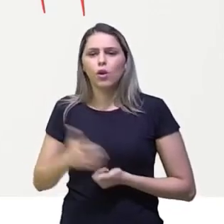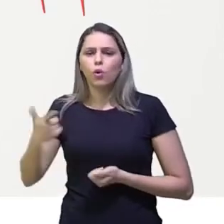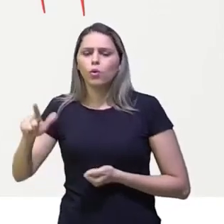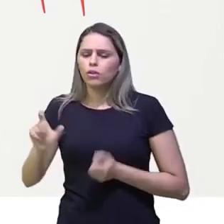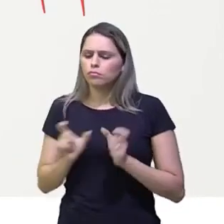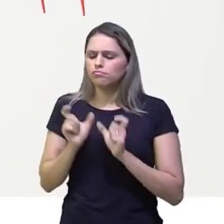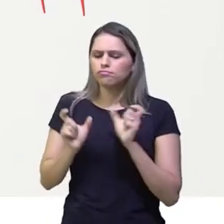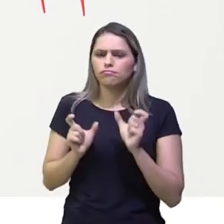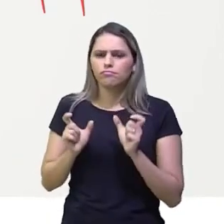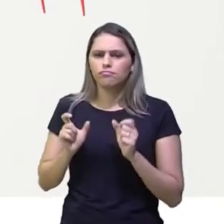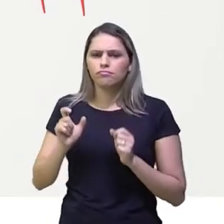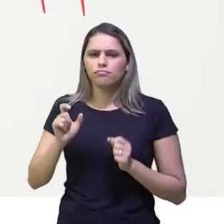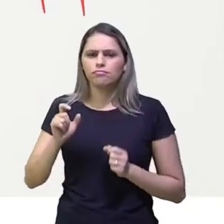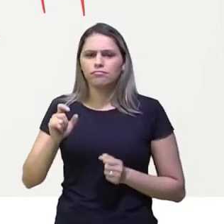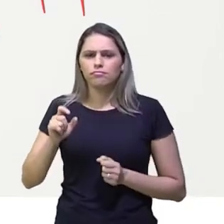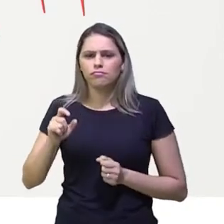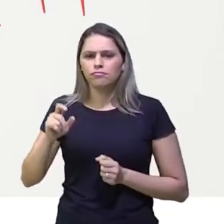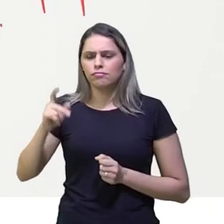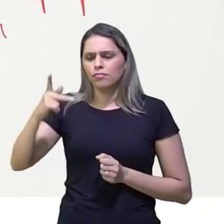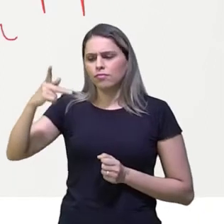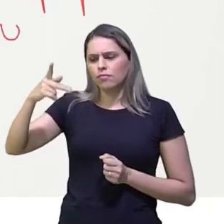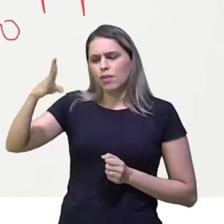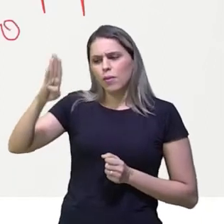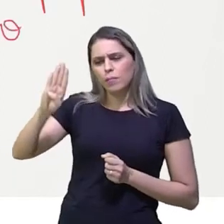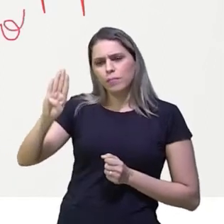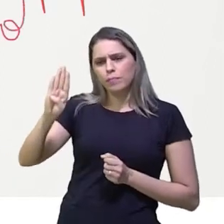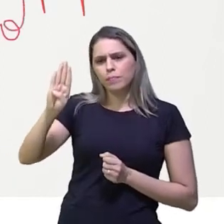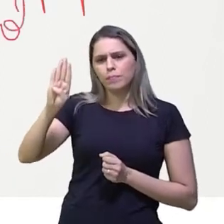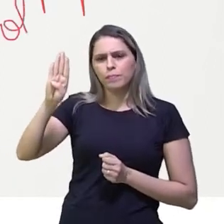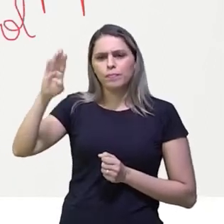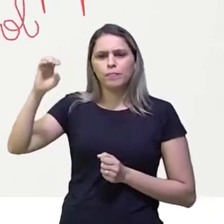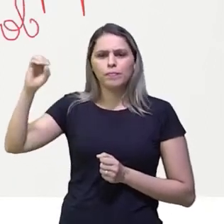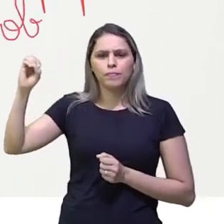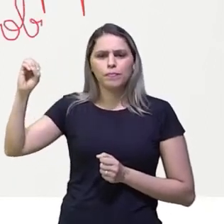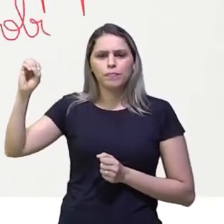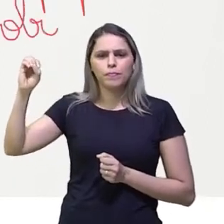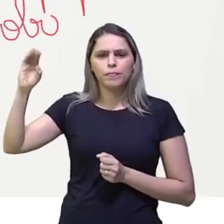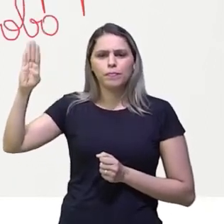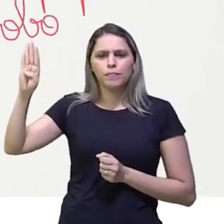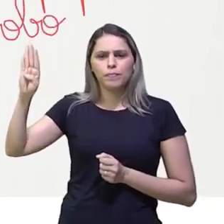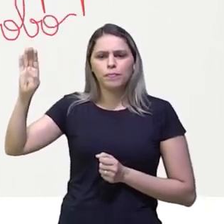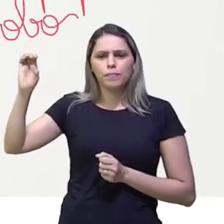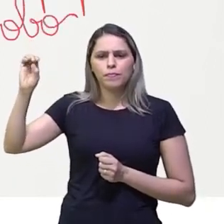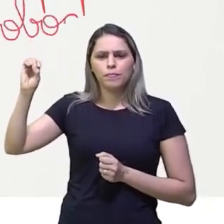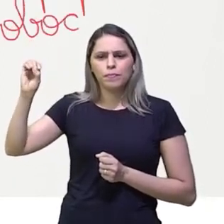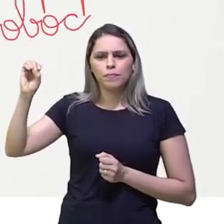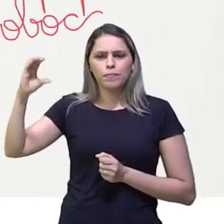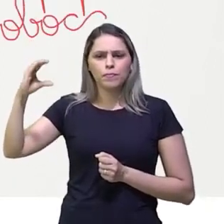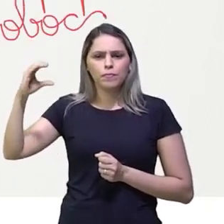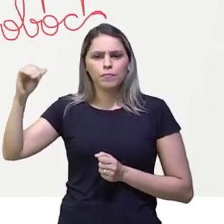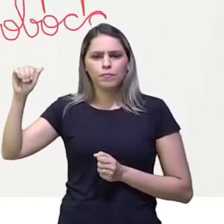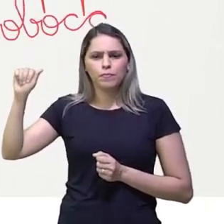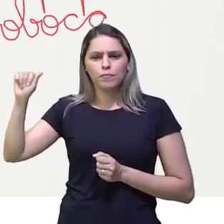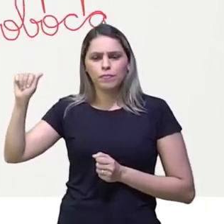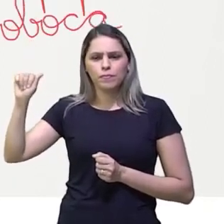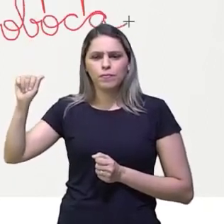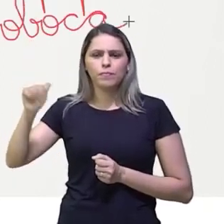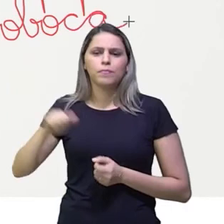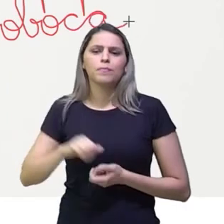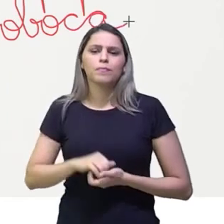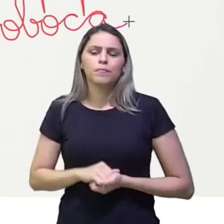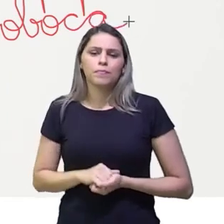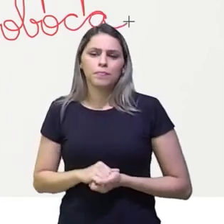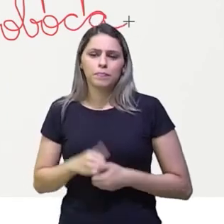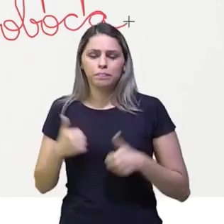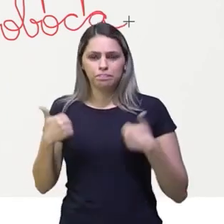Próxima. Boboca. K, bo, bo, k.